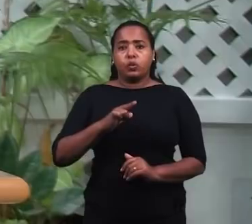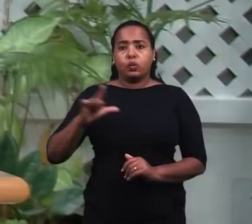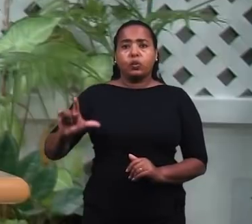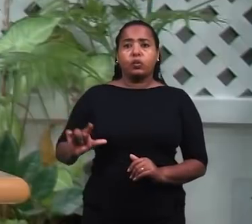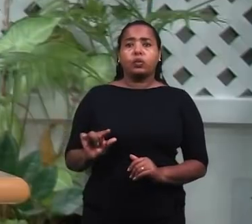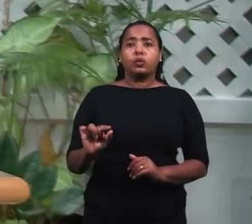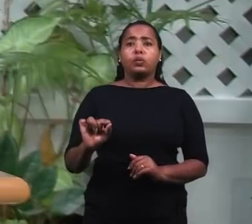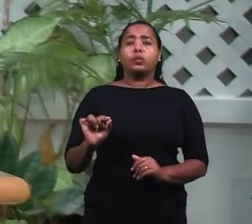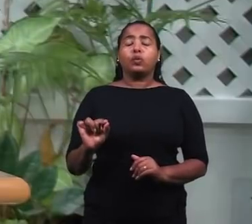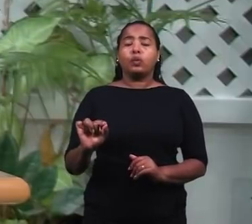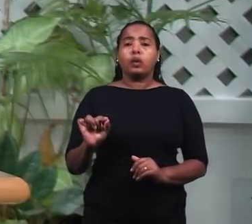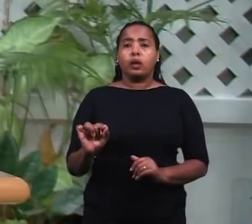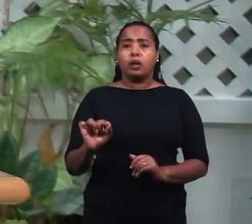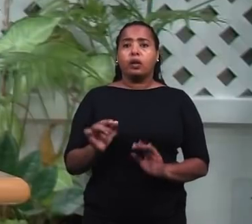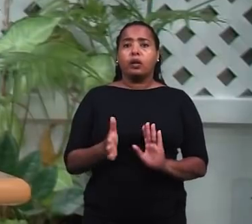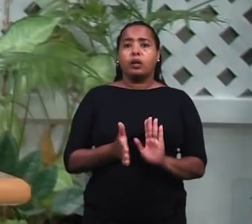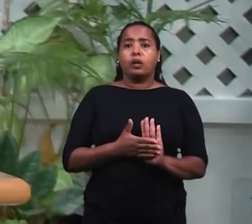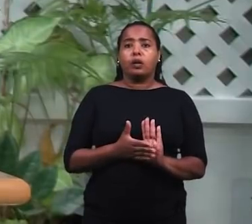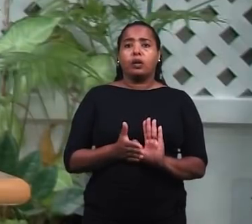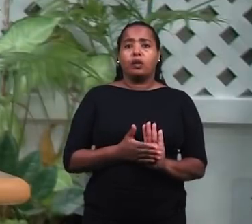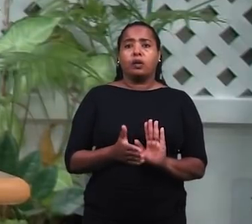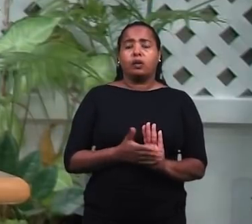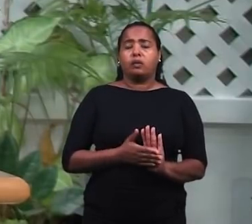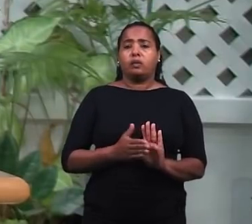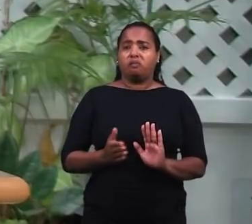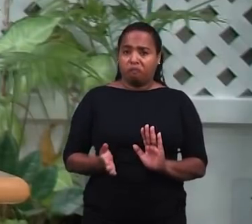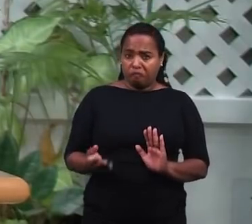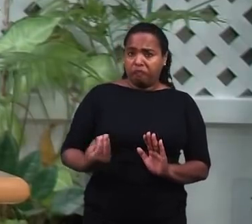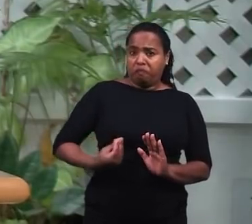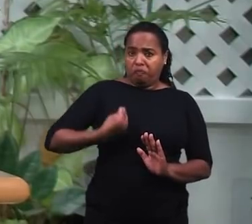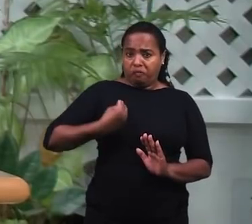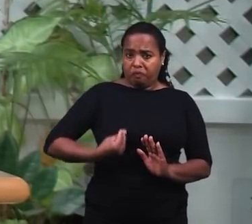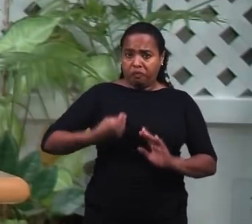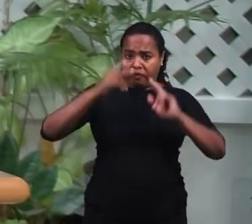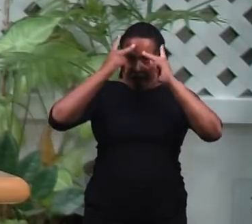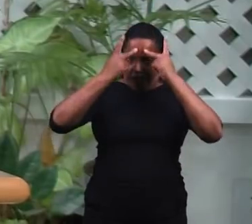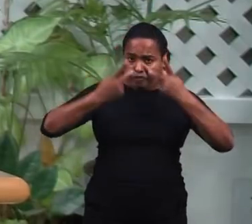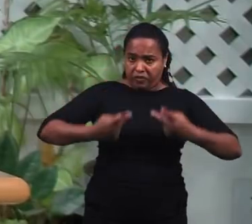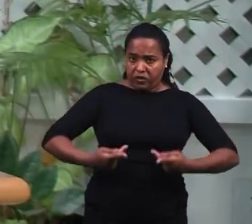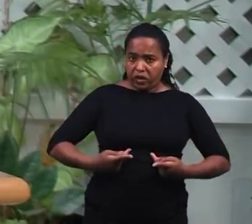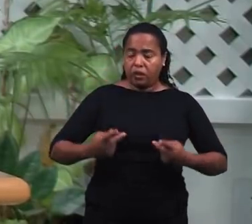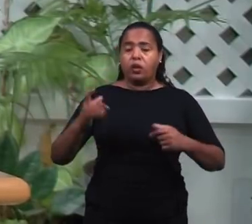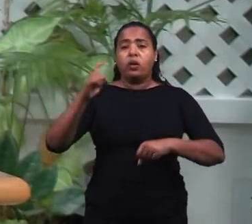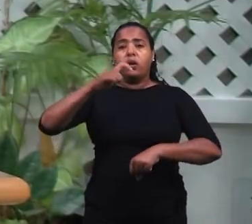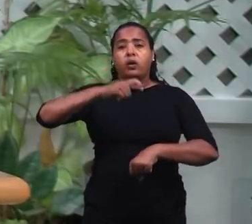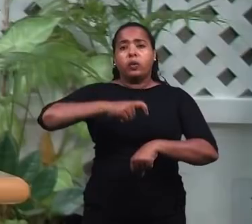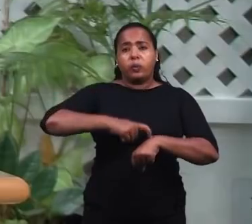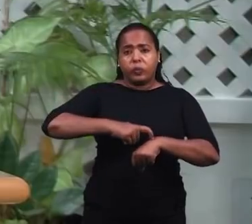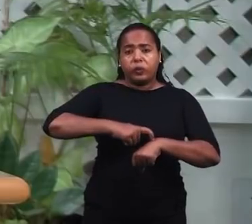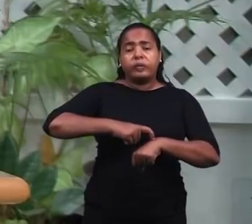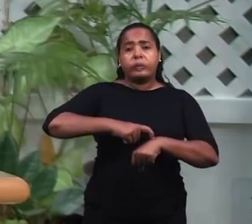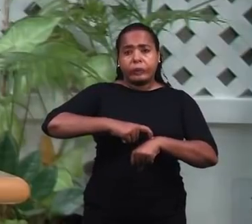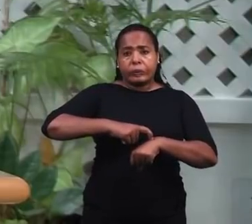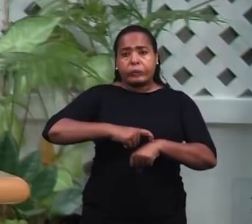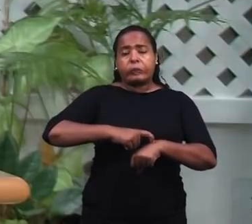existe um projeto para o homem, quando ele perde